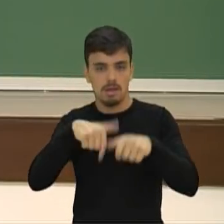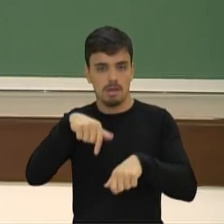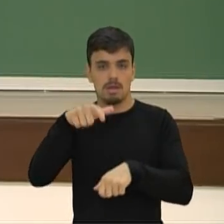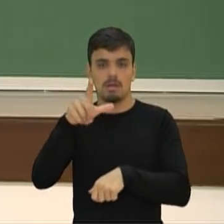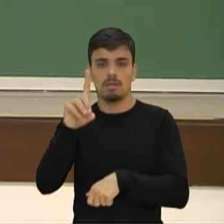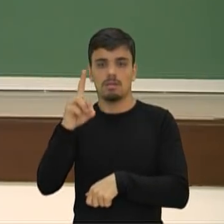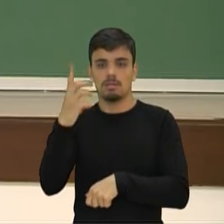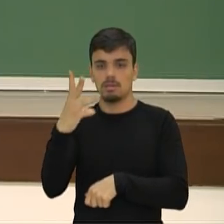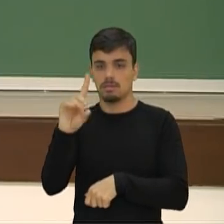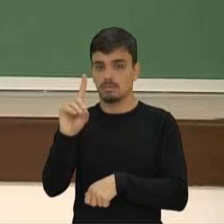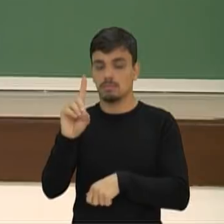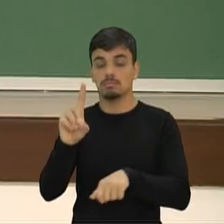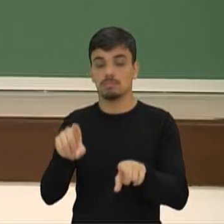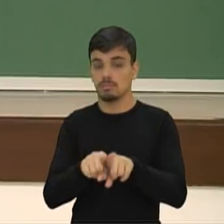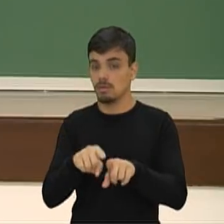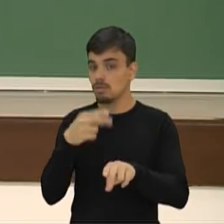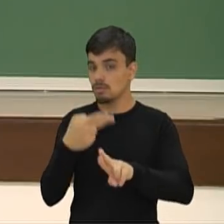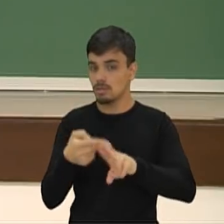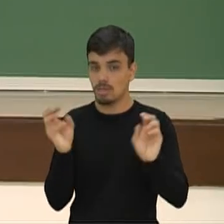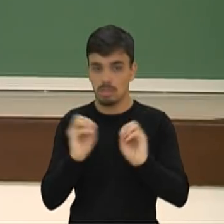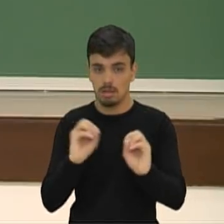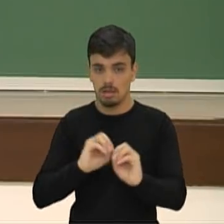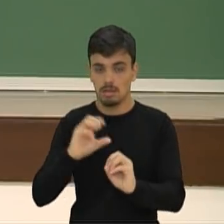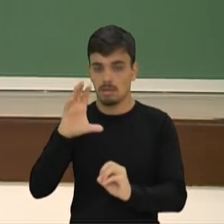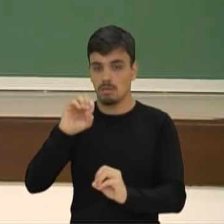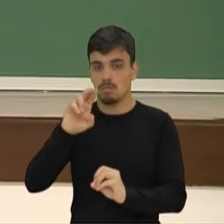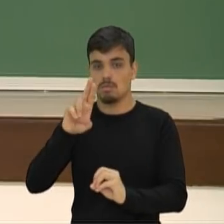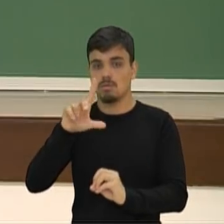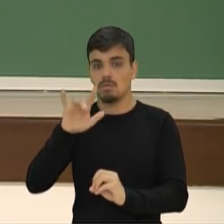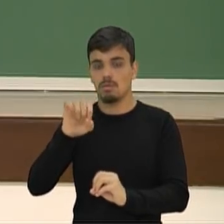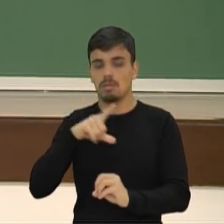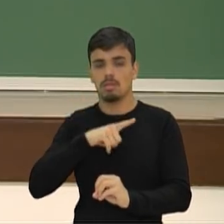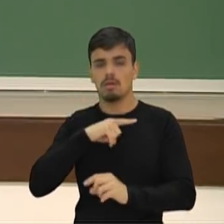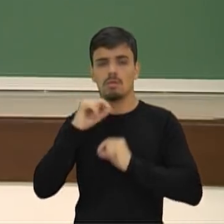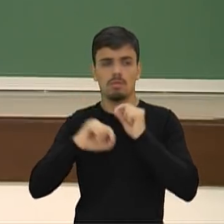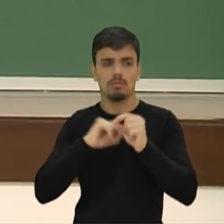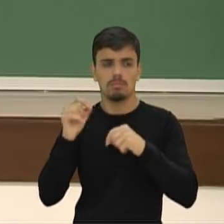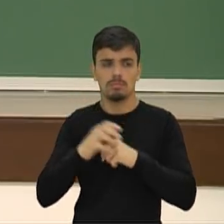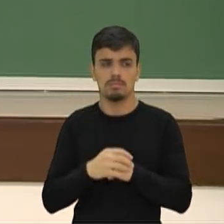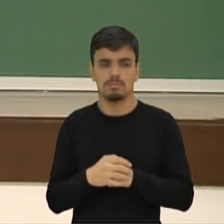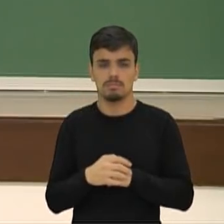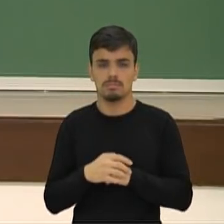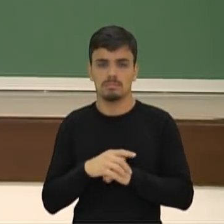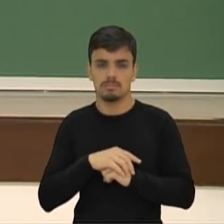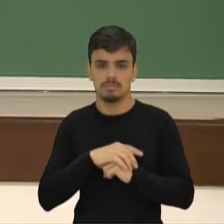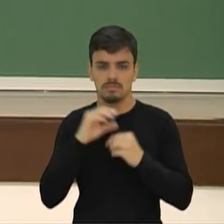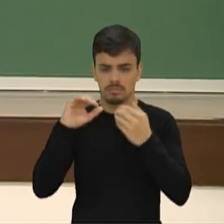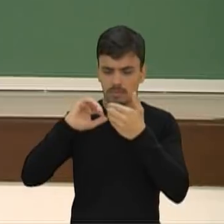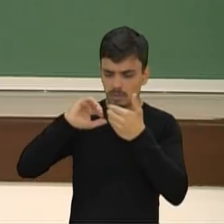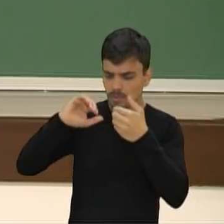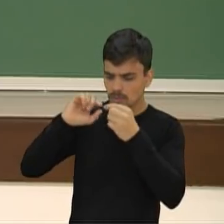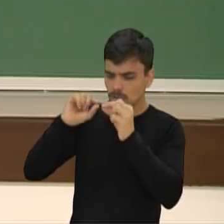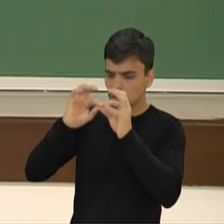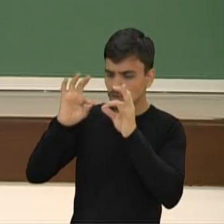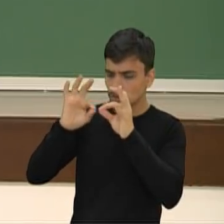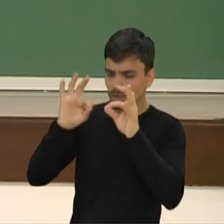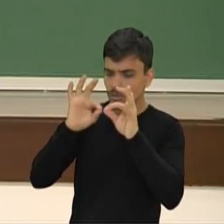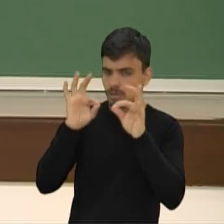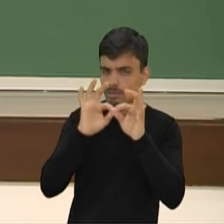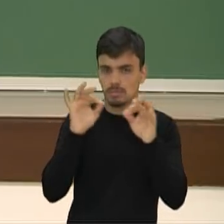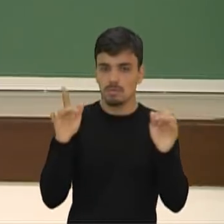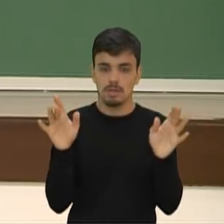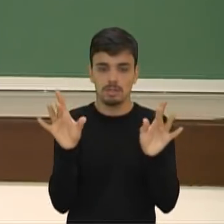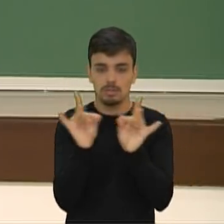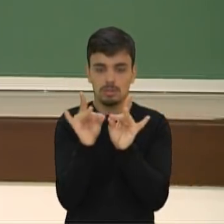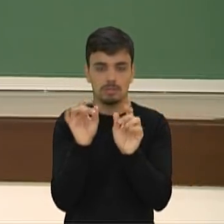não esteja usando os óculos, você vai perceber que tem uma certa distância entre as imagens. As imagens não estão sobrepostas,